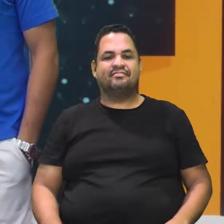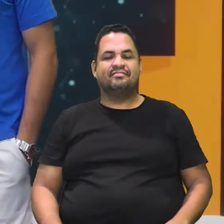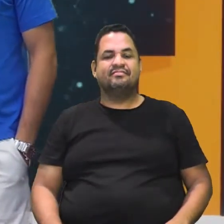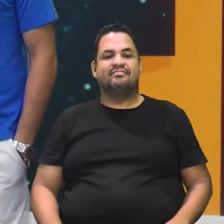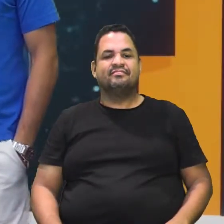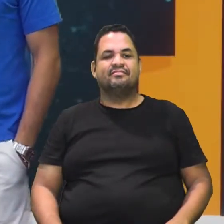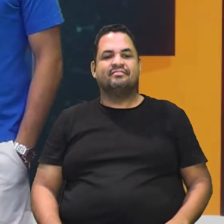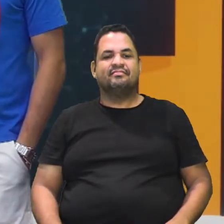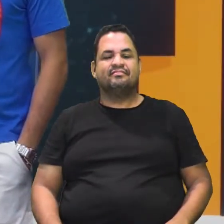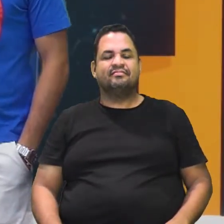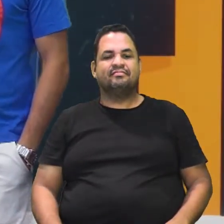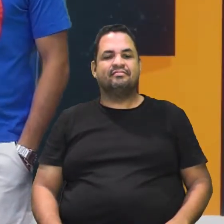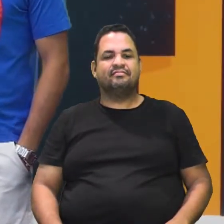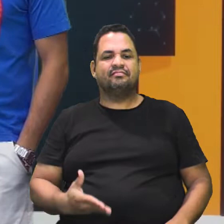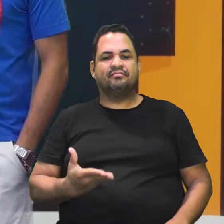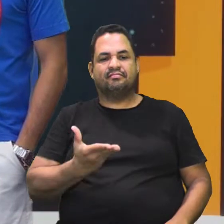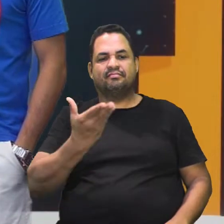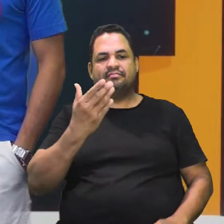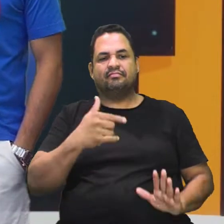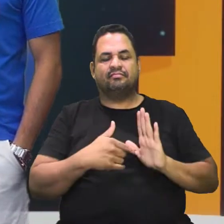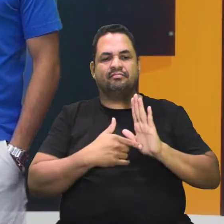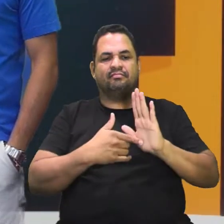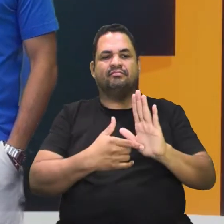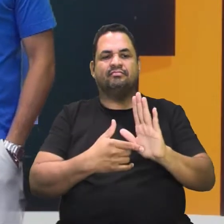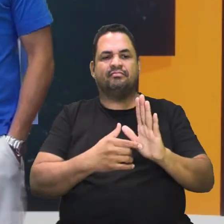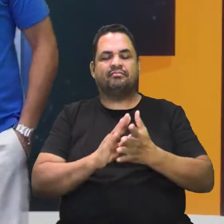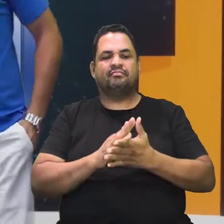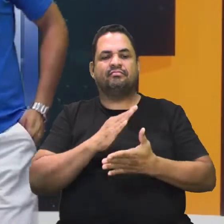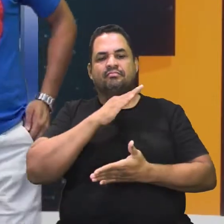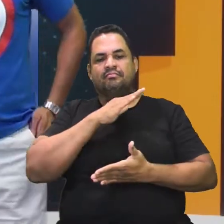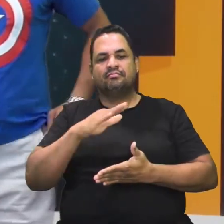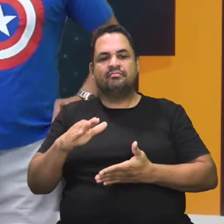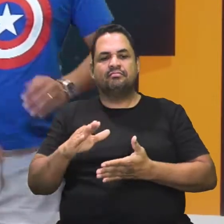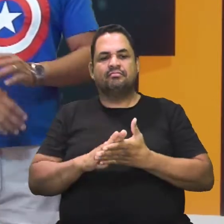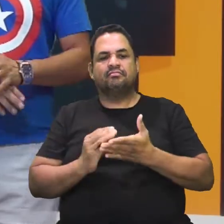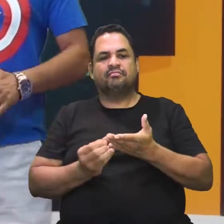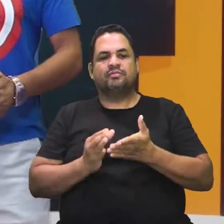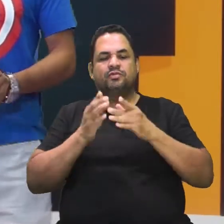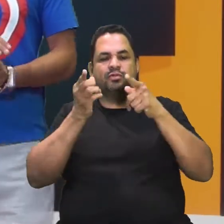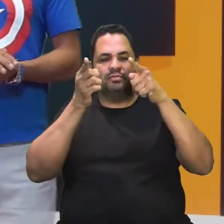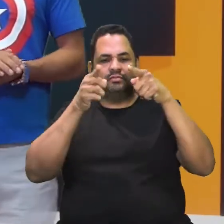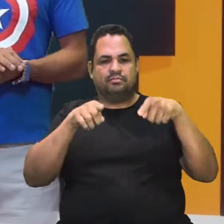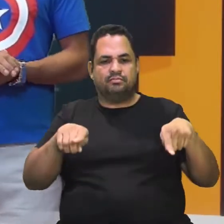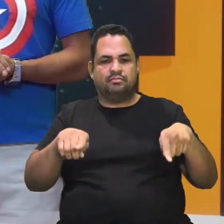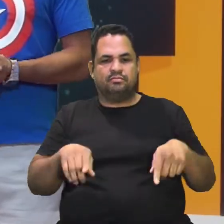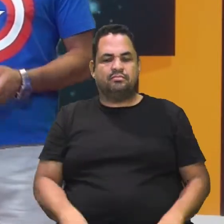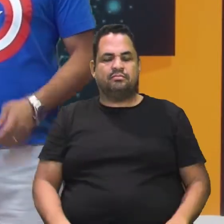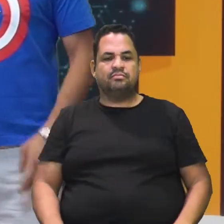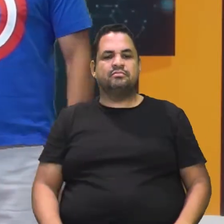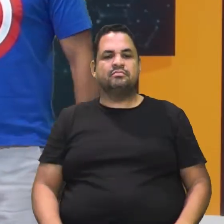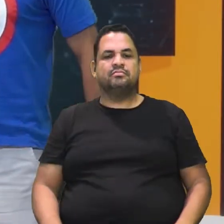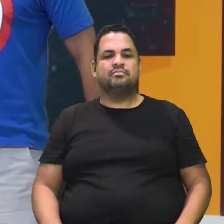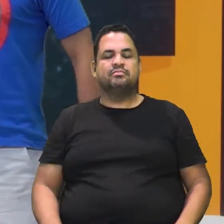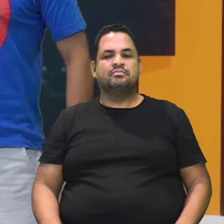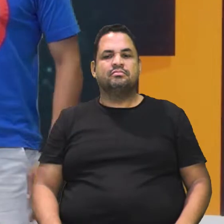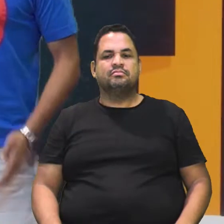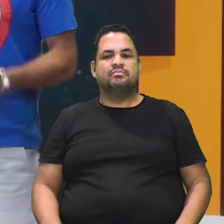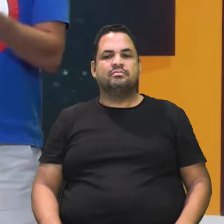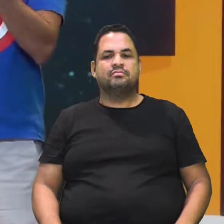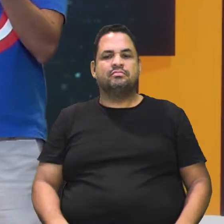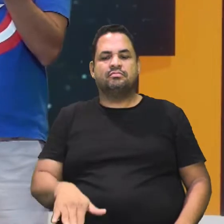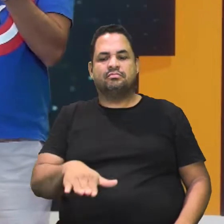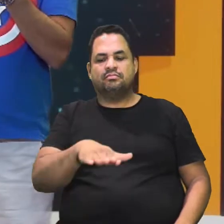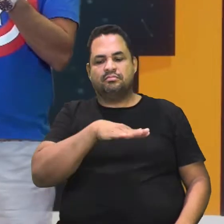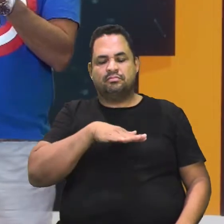vocês a seção cônica aí que vai mostrar o corte que vai gerar uma hipérbole. Que legal. E nesse caso aqui, o plano